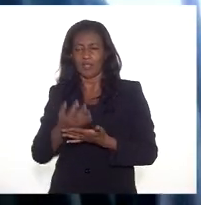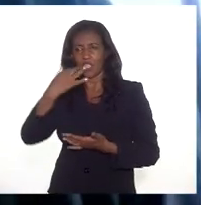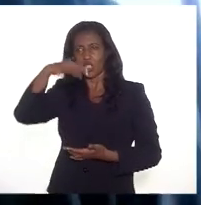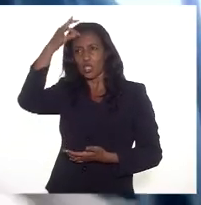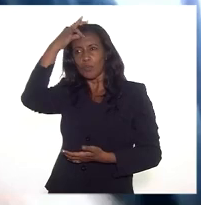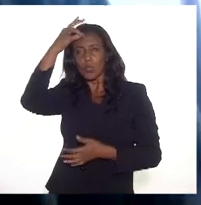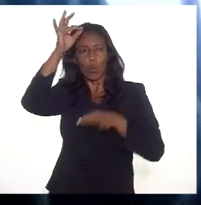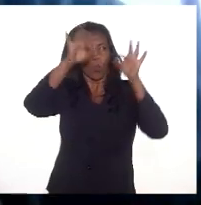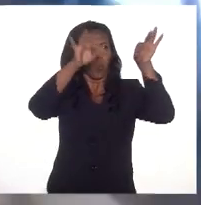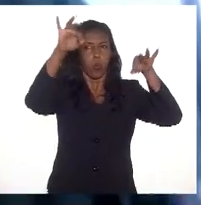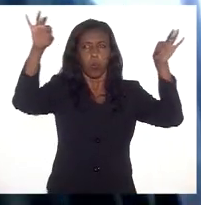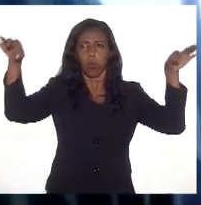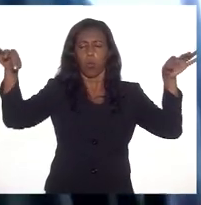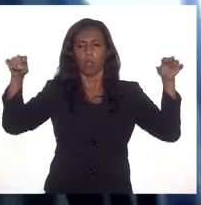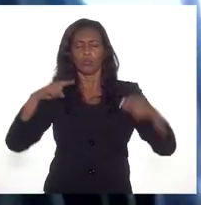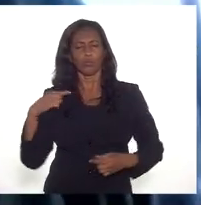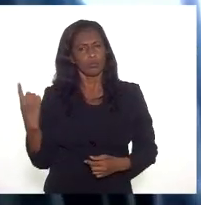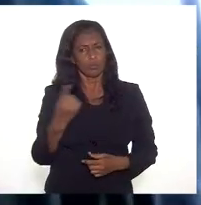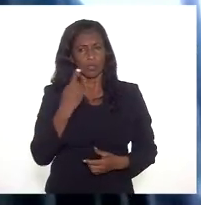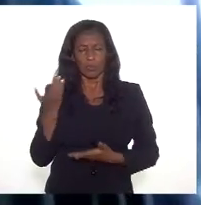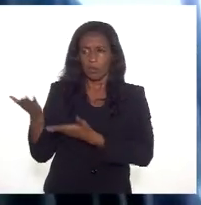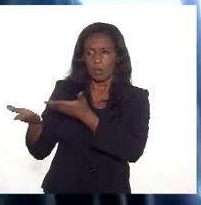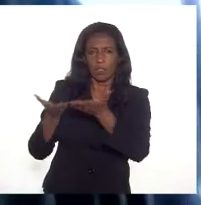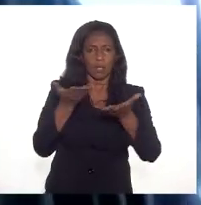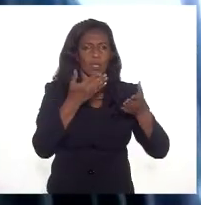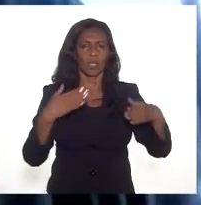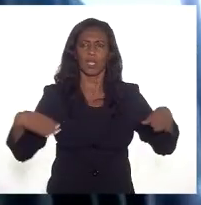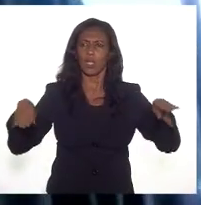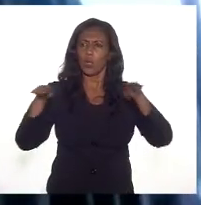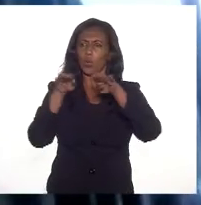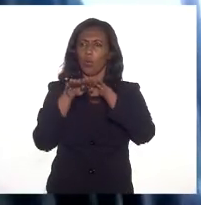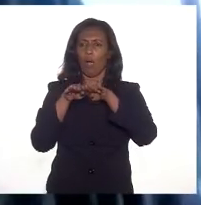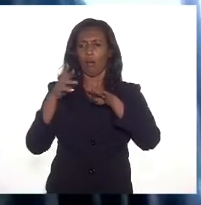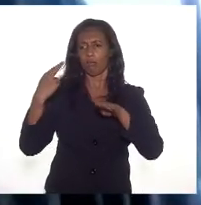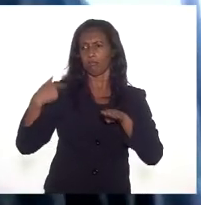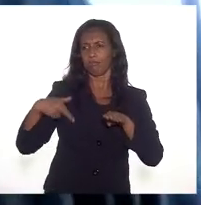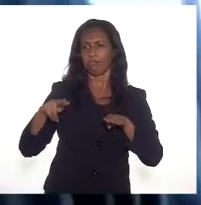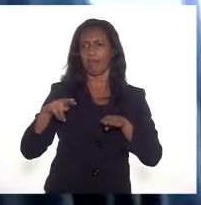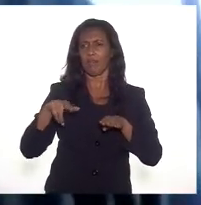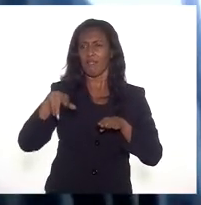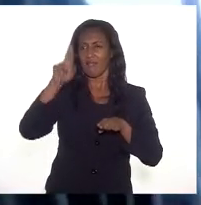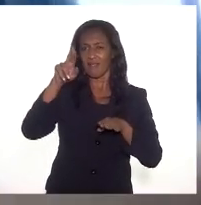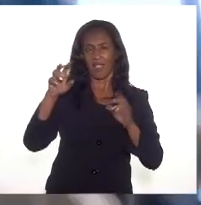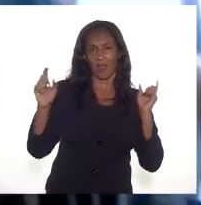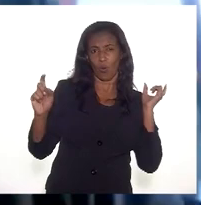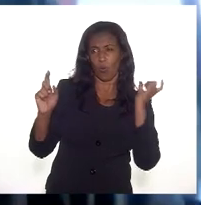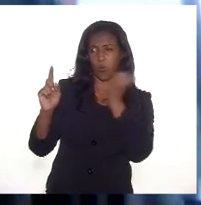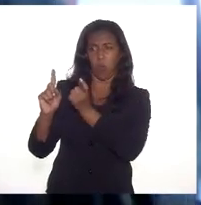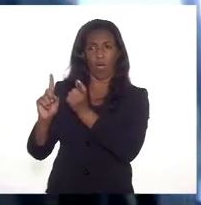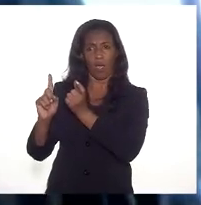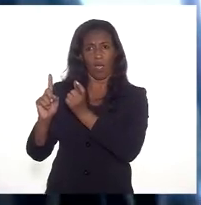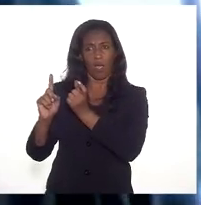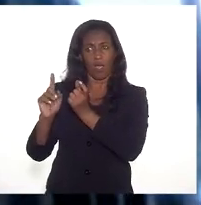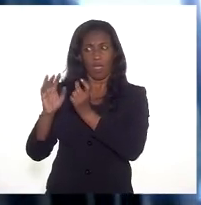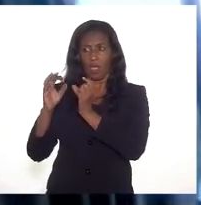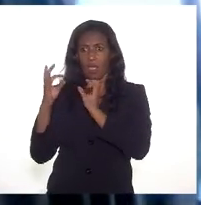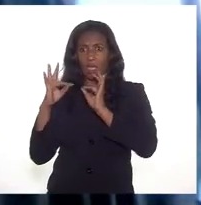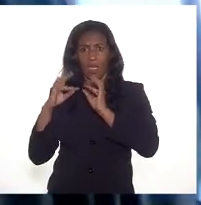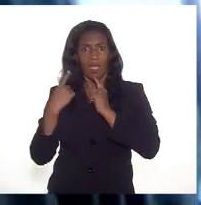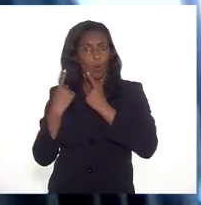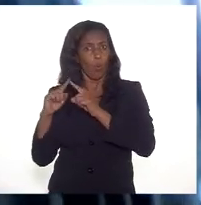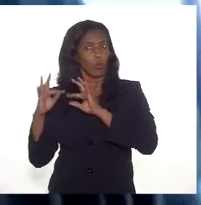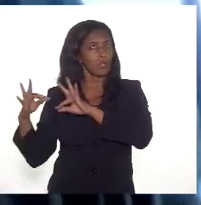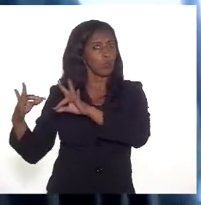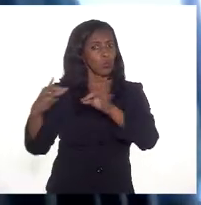Nós temos que tratar todas as religiões igualmente. Quem ofende uma, ofende a todas.